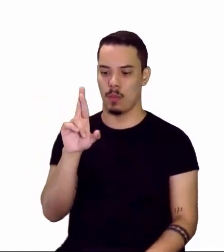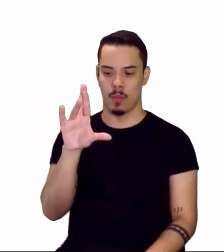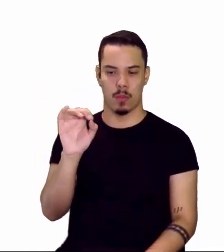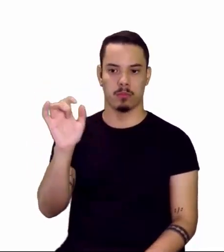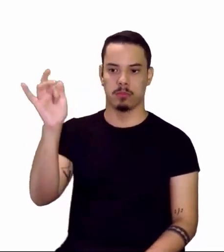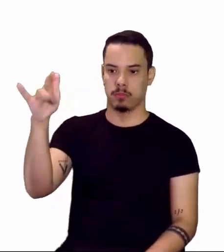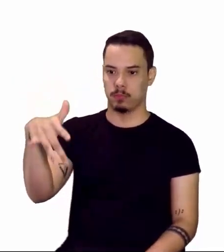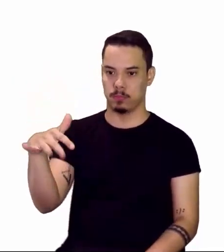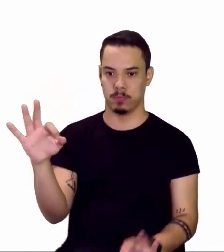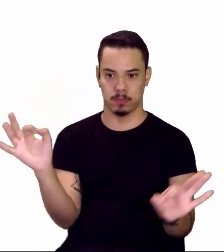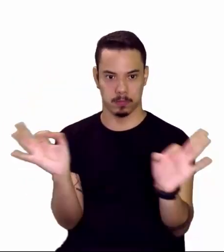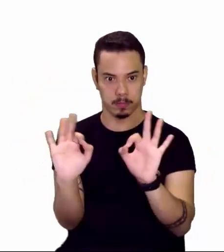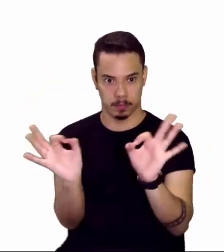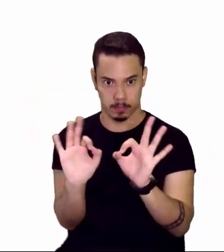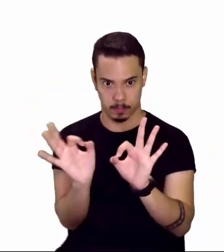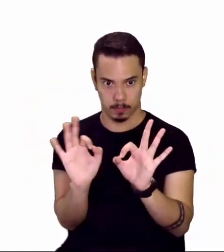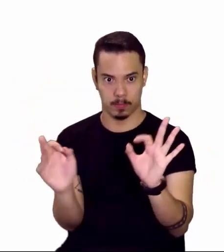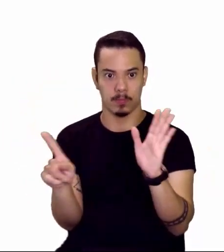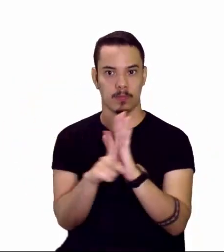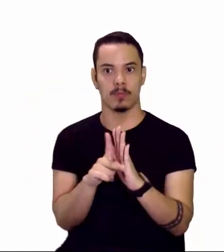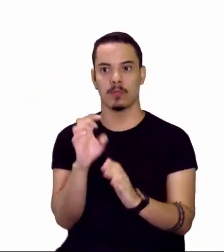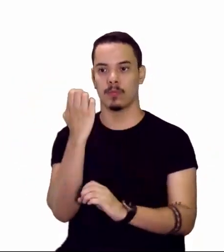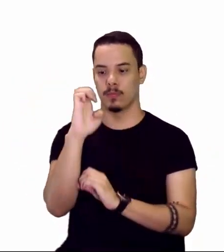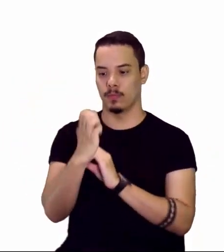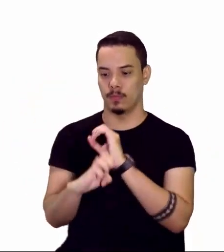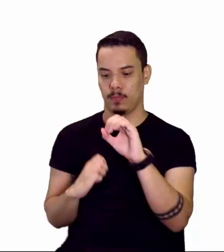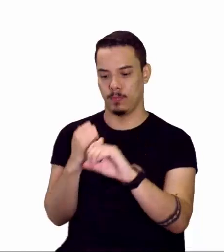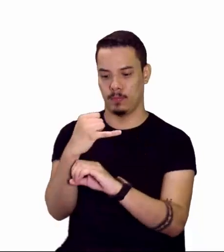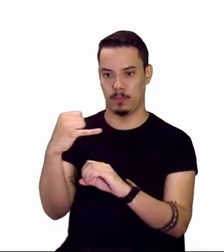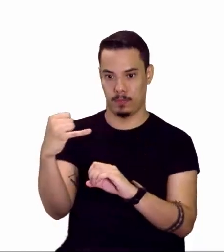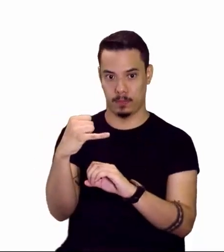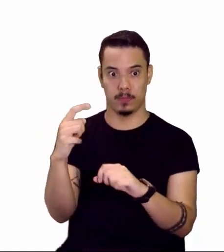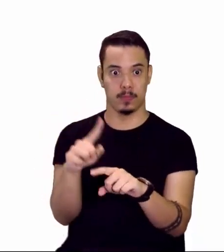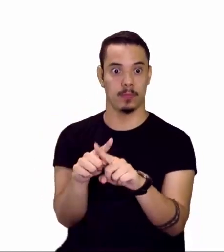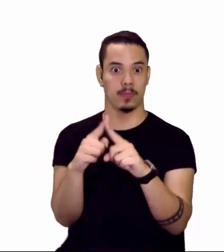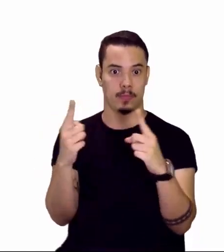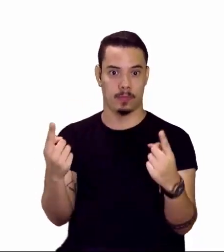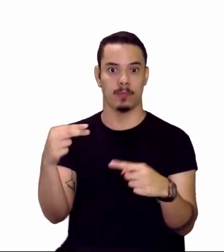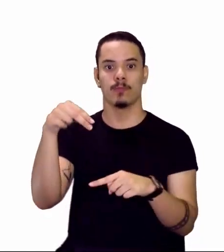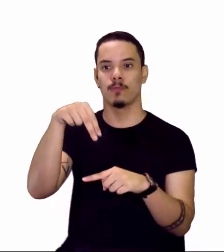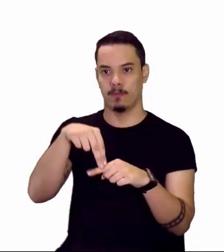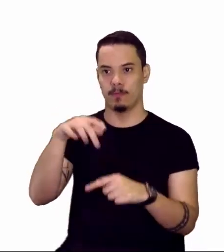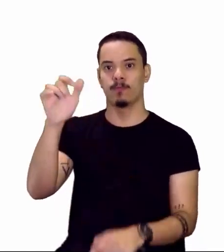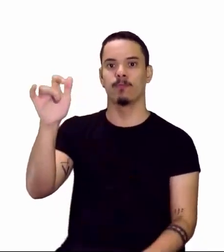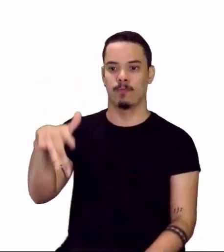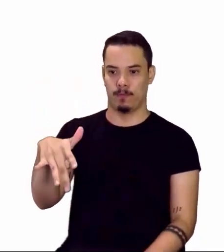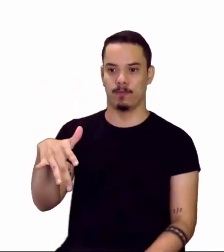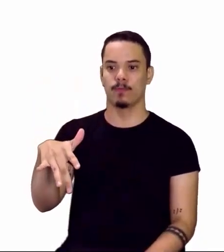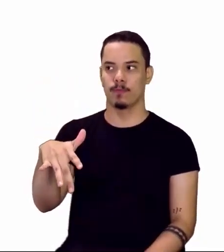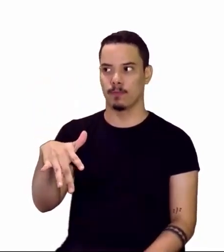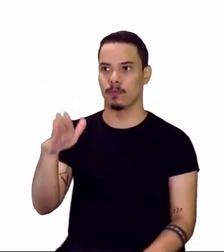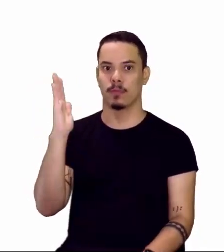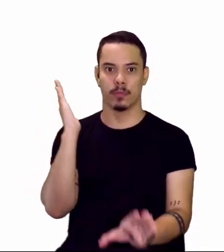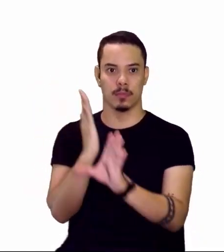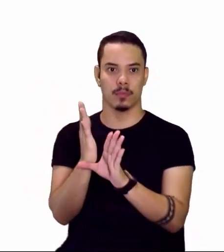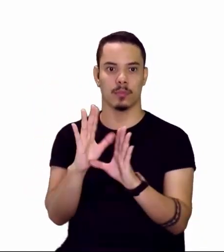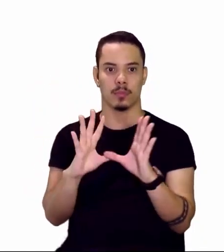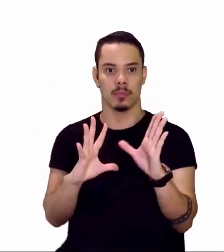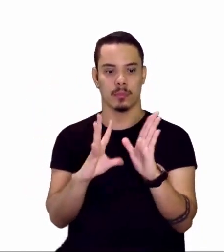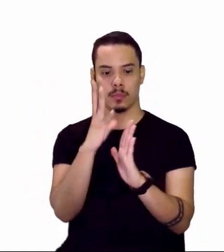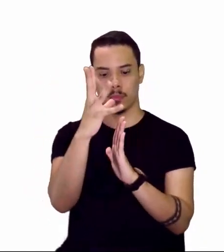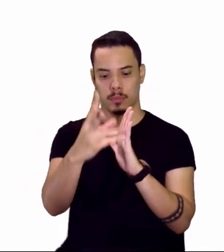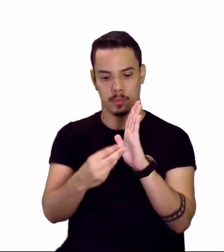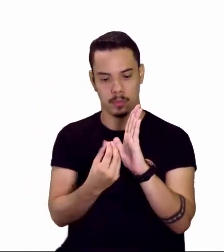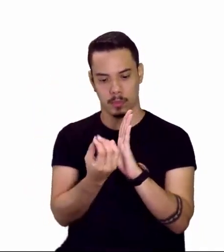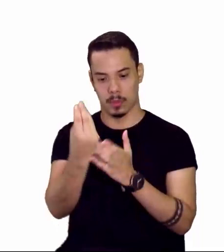sobrou par de elétrons na camada de valência, mas o nitrogênio sobrou, devido à sua configuração